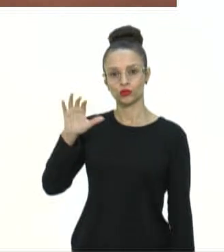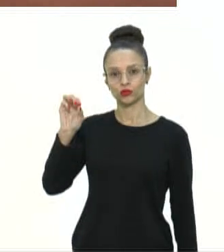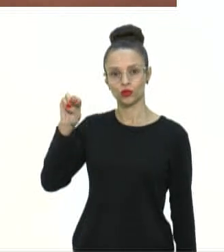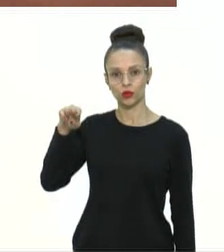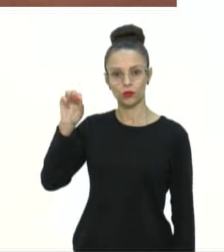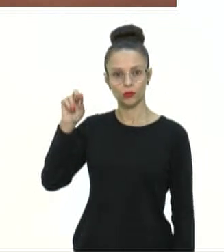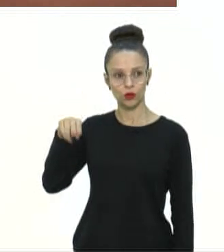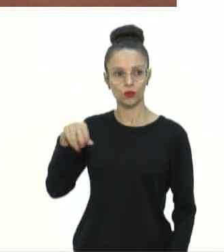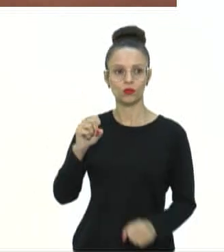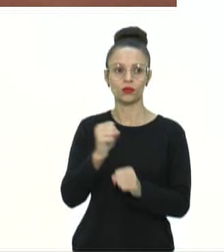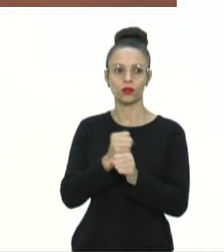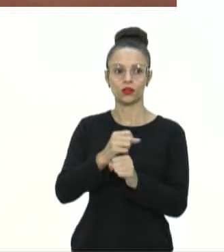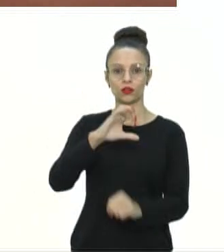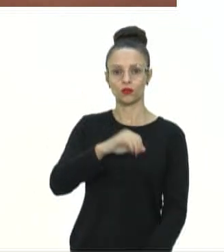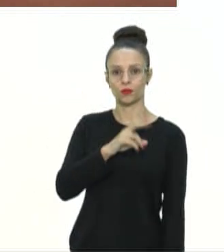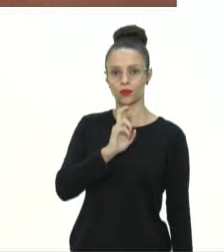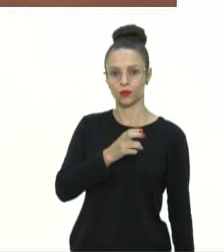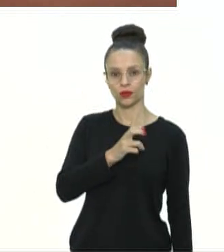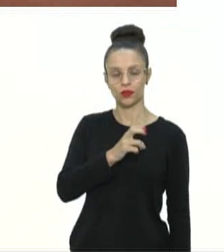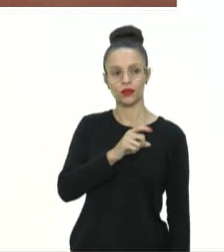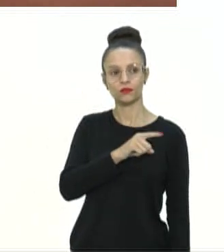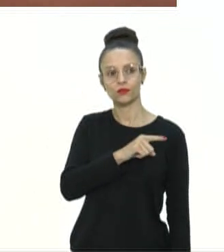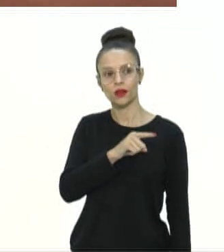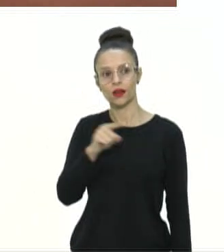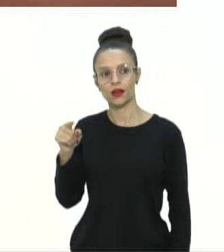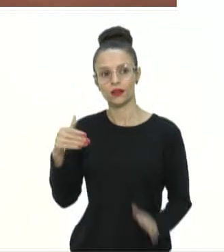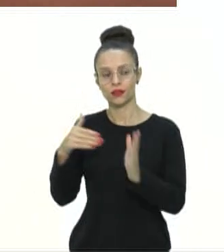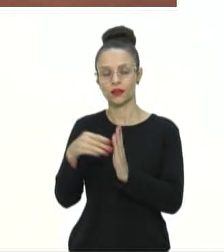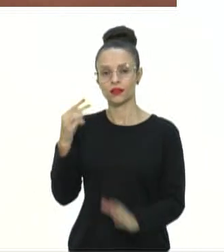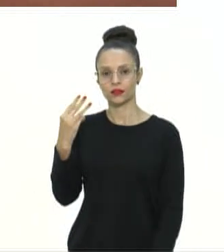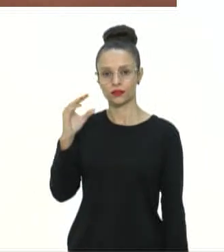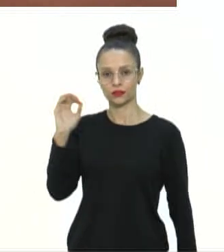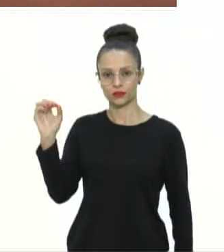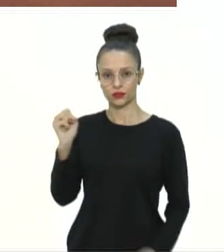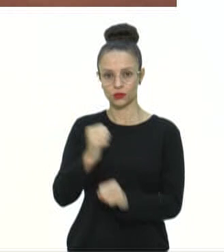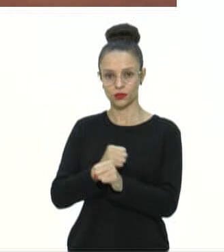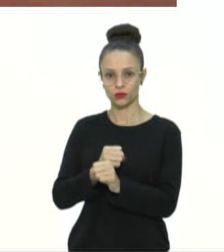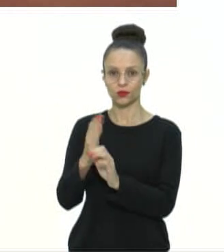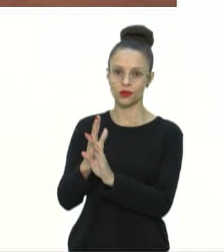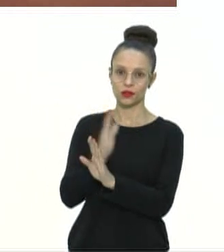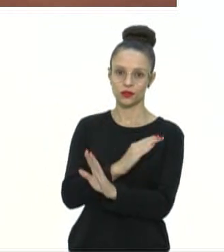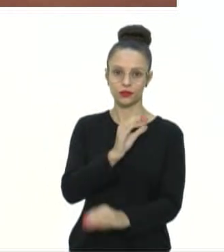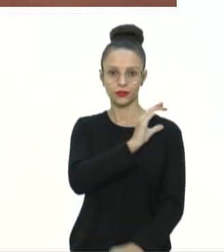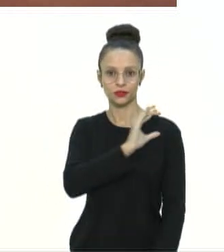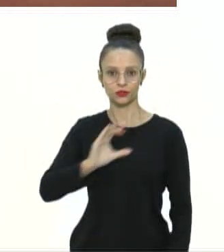de 9.500 a 300 anos antes de Cristo.